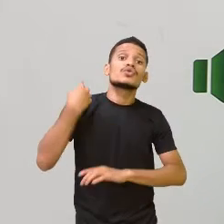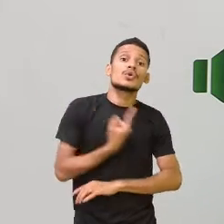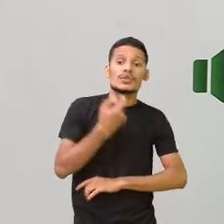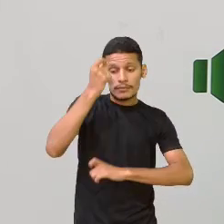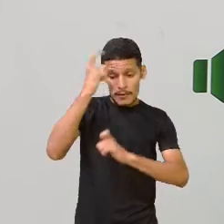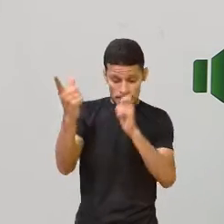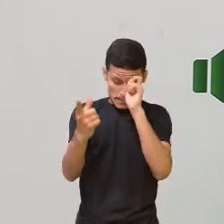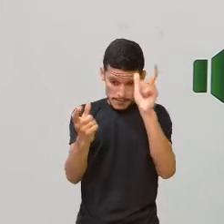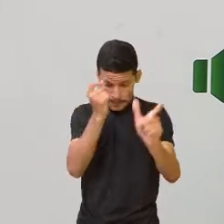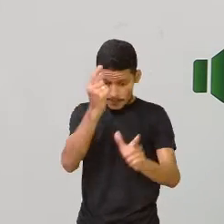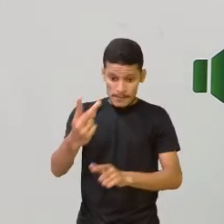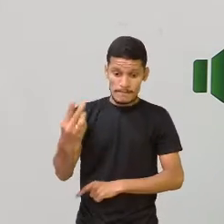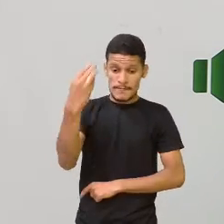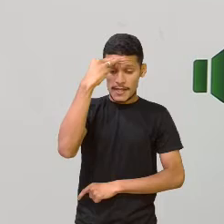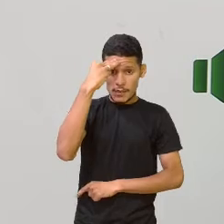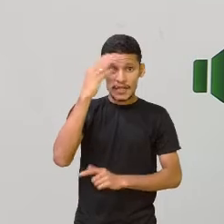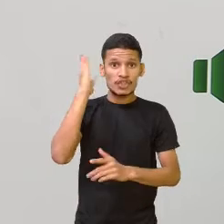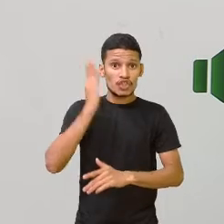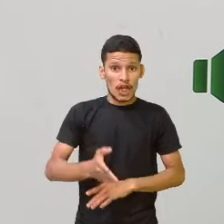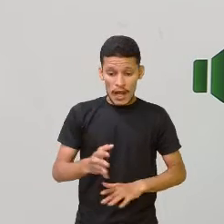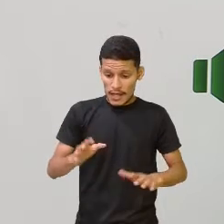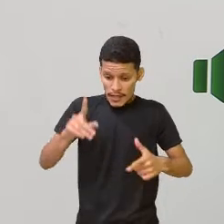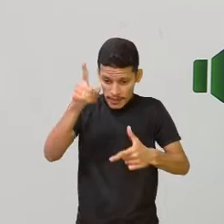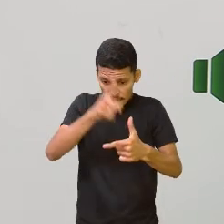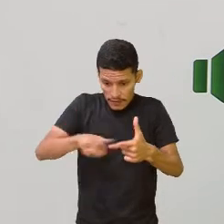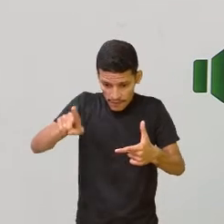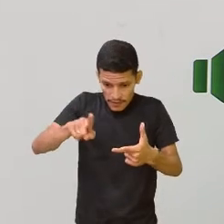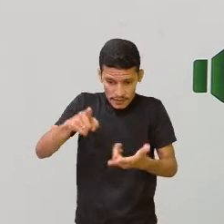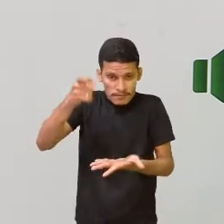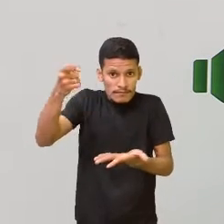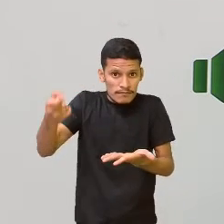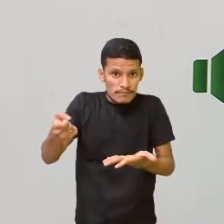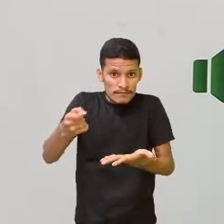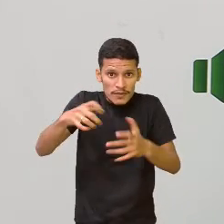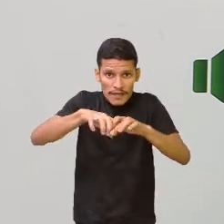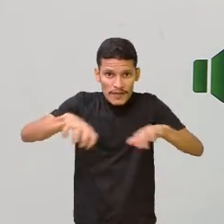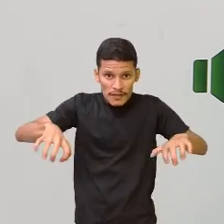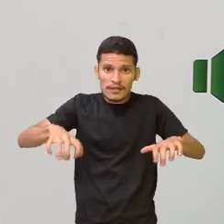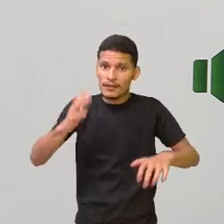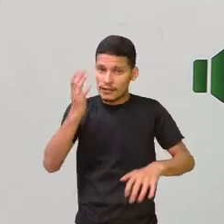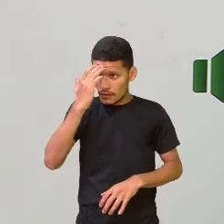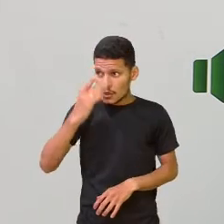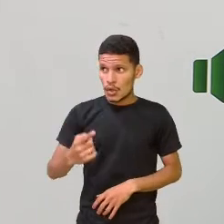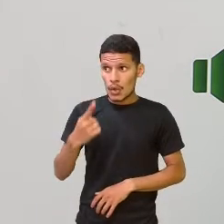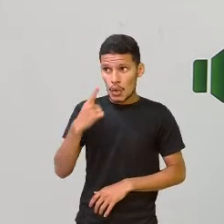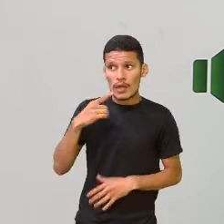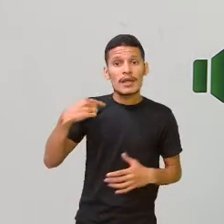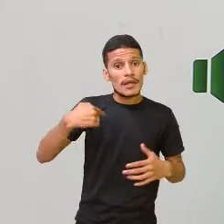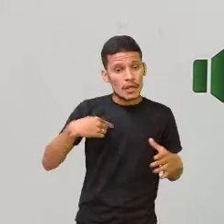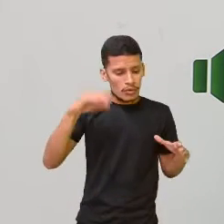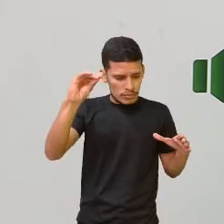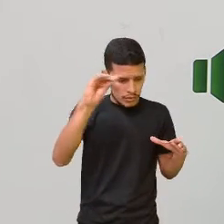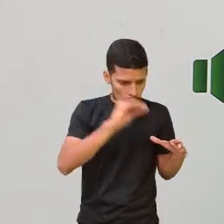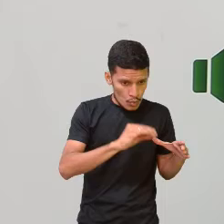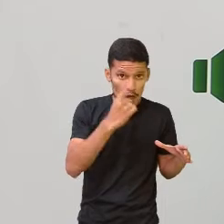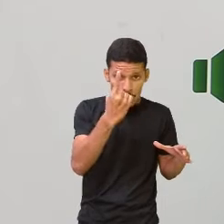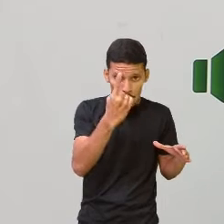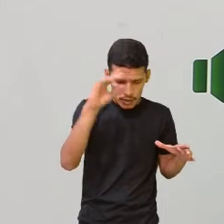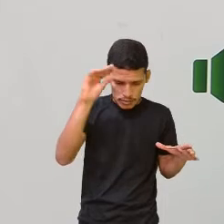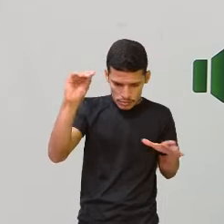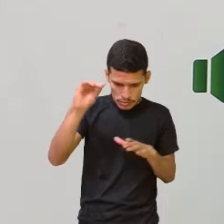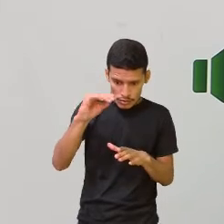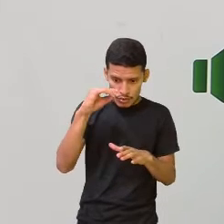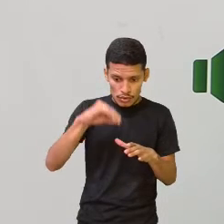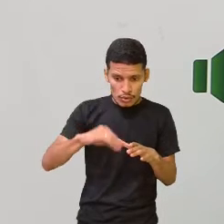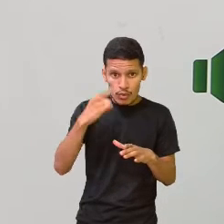fazer mentalmente essas divisões, né? Mas vamos devagar. Eu coloquei uma laranja em cada caixa.